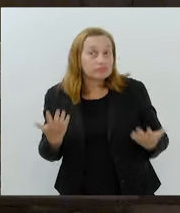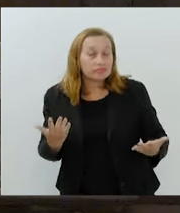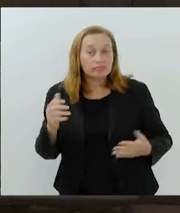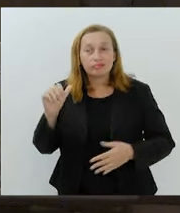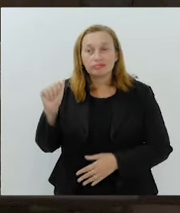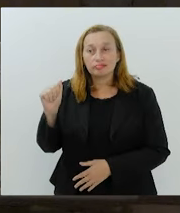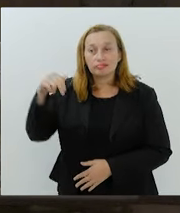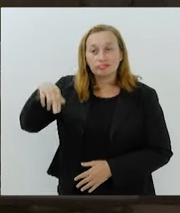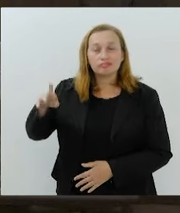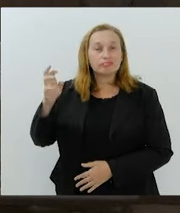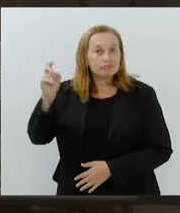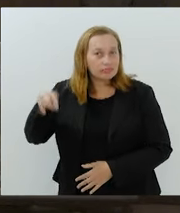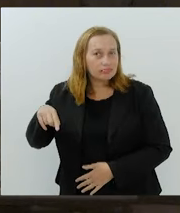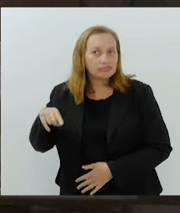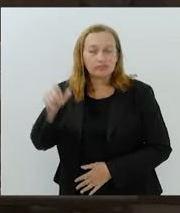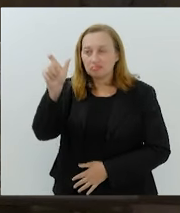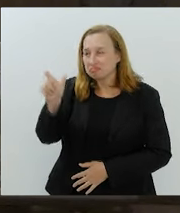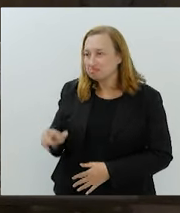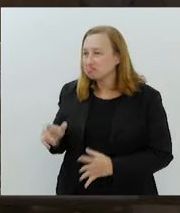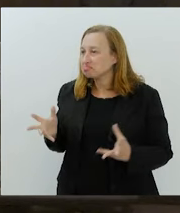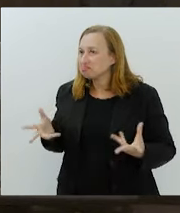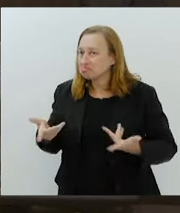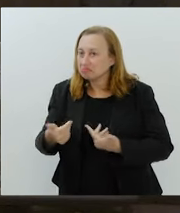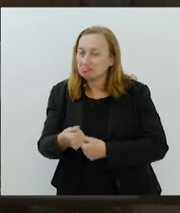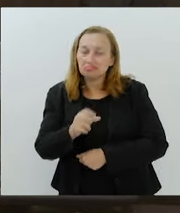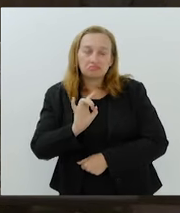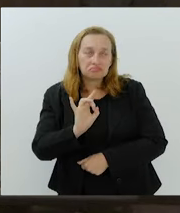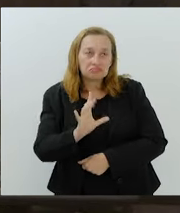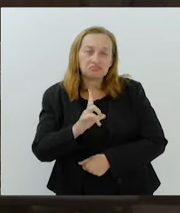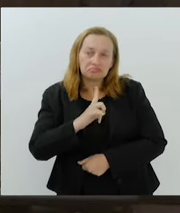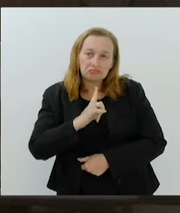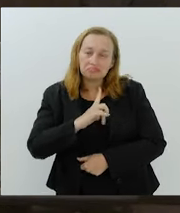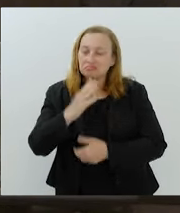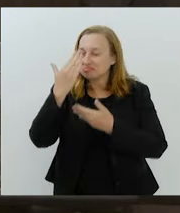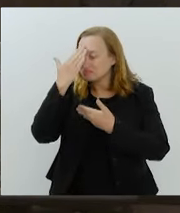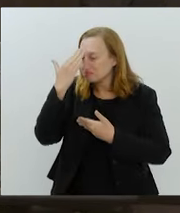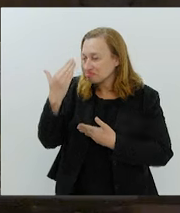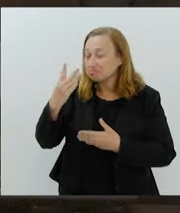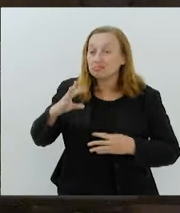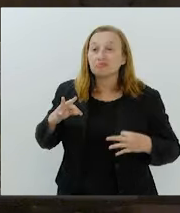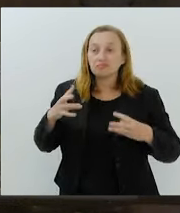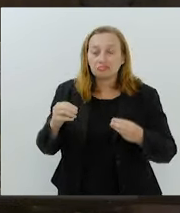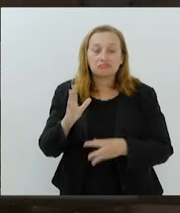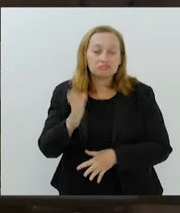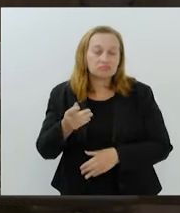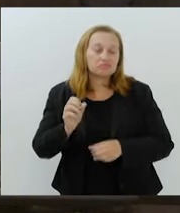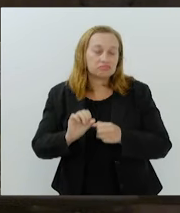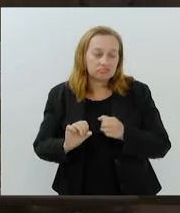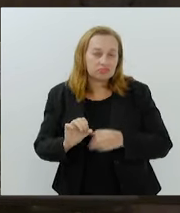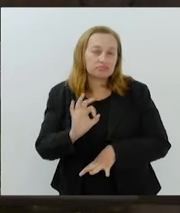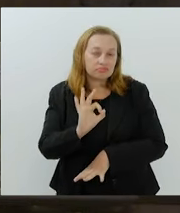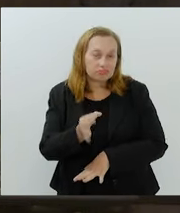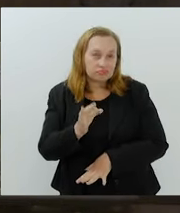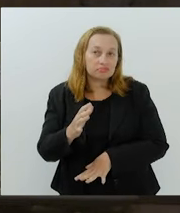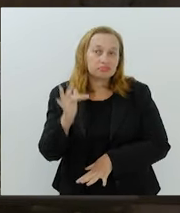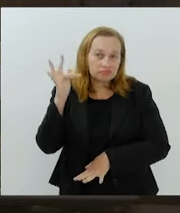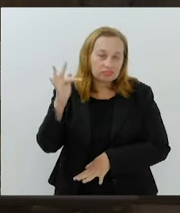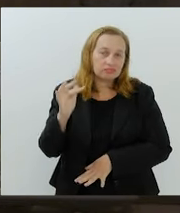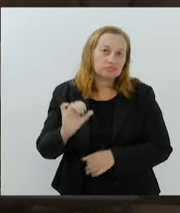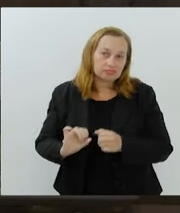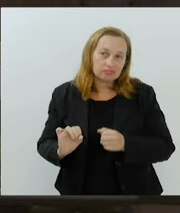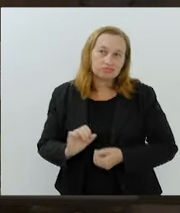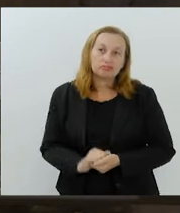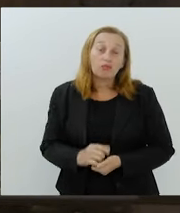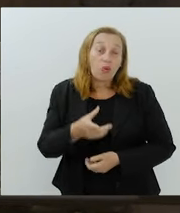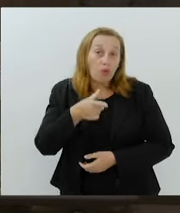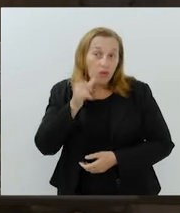pessoa realmente magnífica. Eu só tenho a agradecer por tudo que ele já fez e seguramente fará ainda, porque ainda